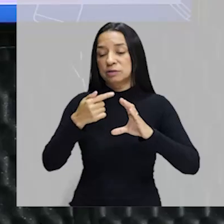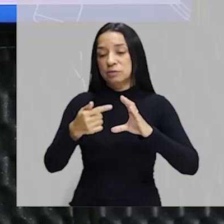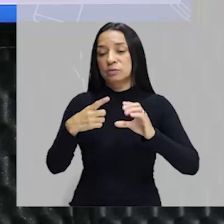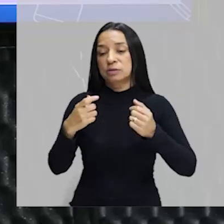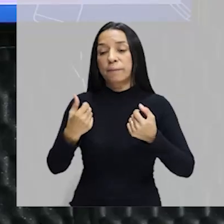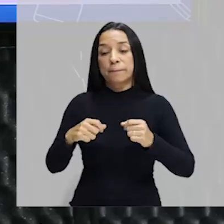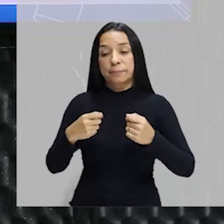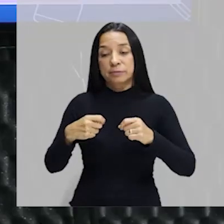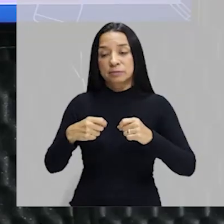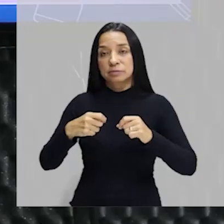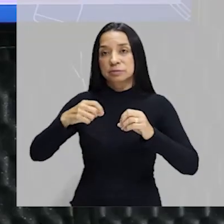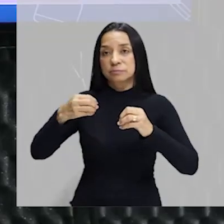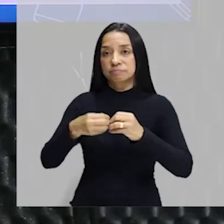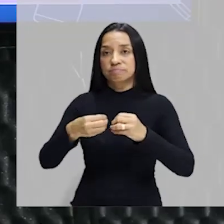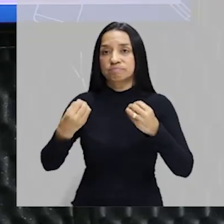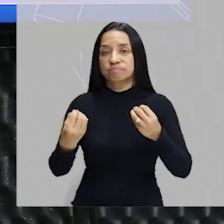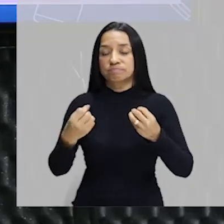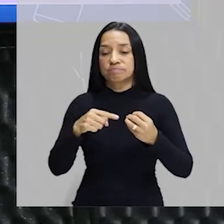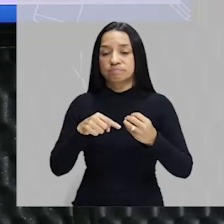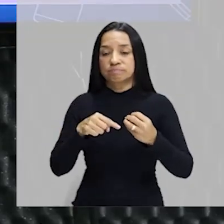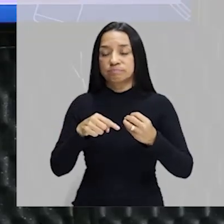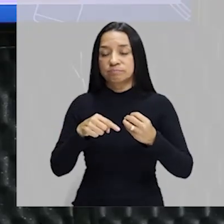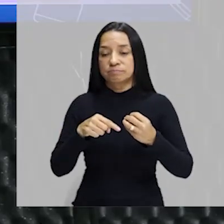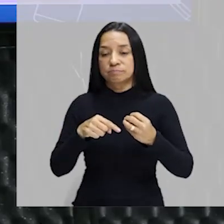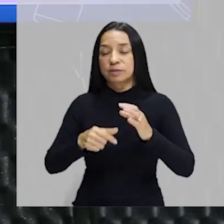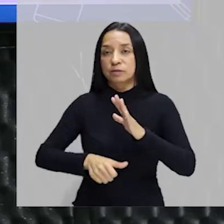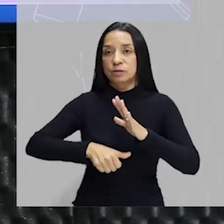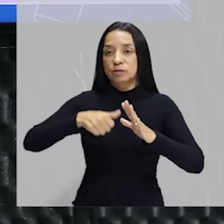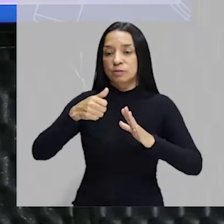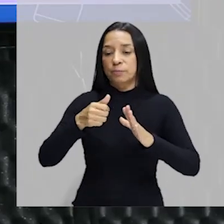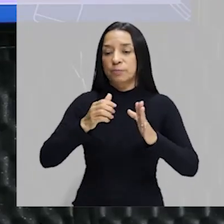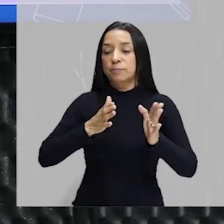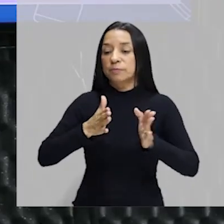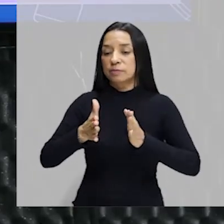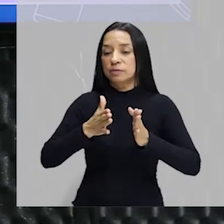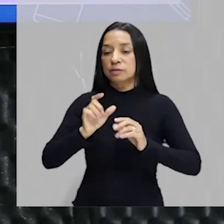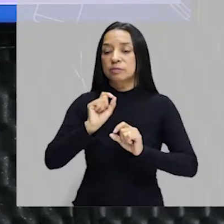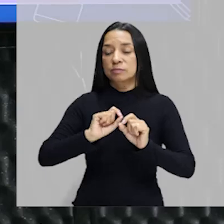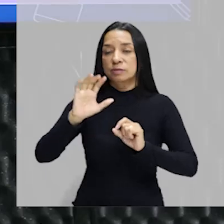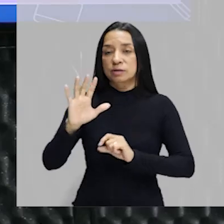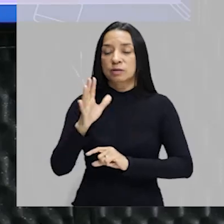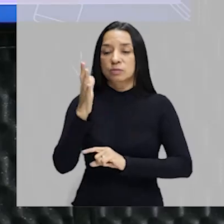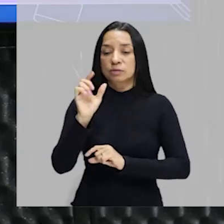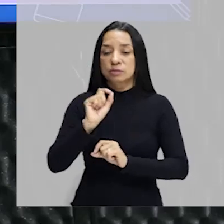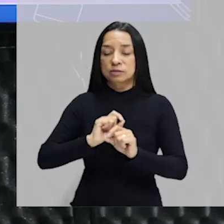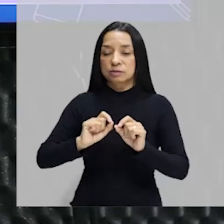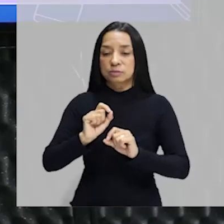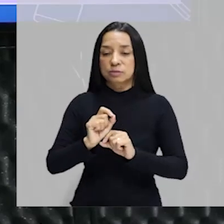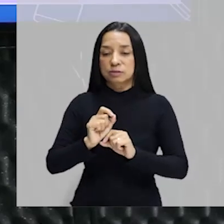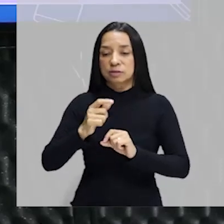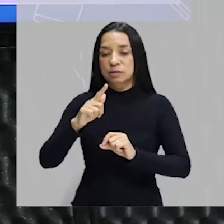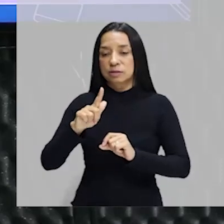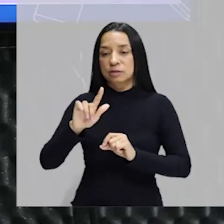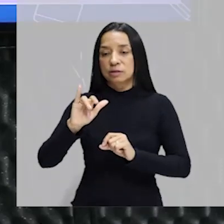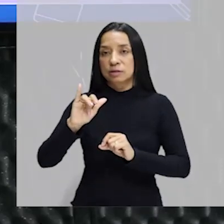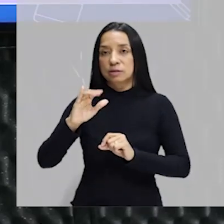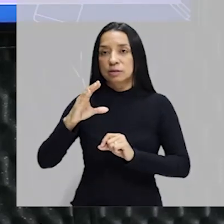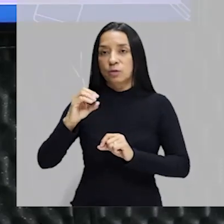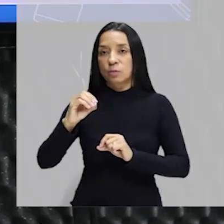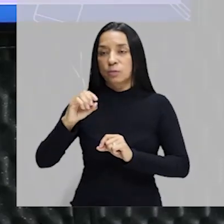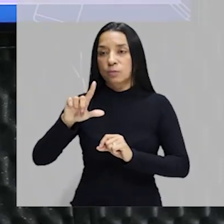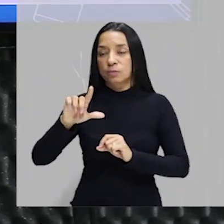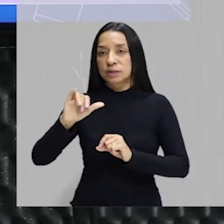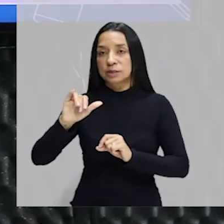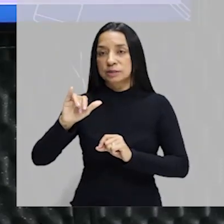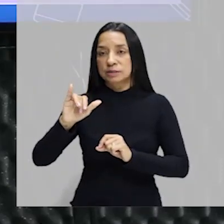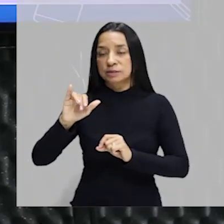quebrar a glicose, certo? Então, numa primeira etapa, vai acontecer o que nós chamamos de glicólise. Glicólise,